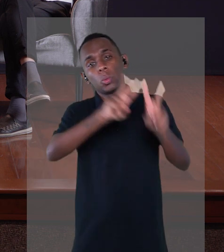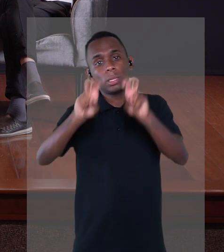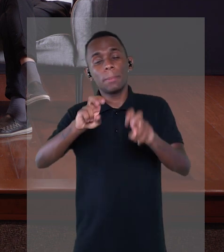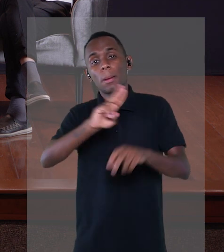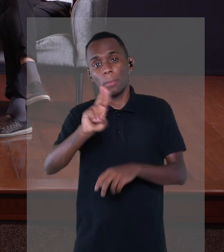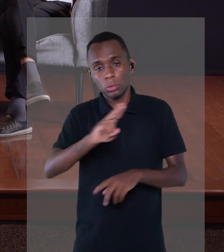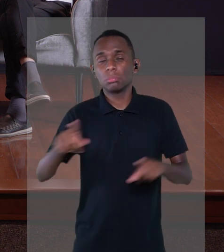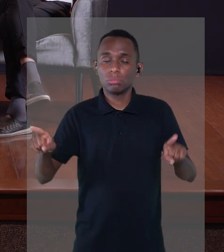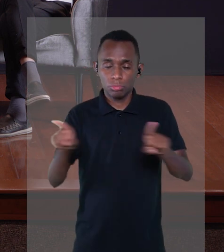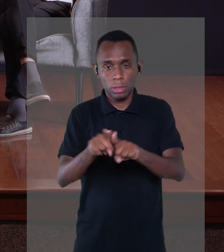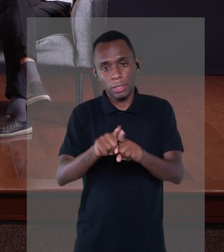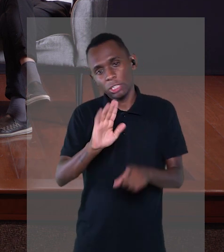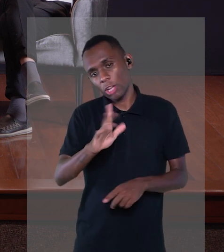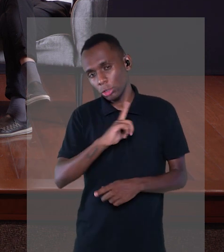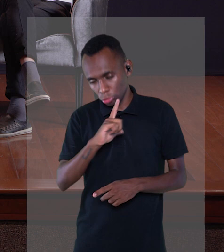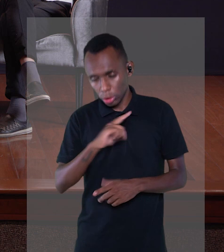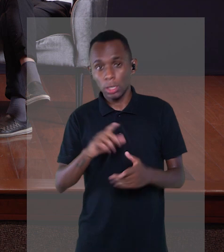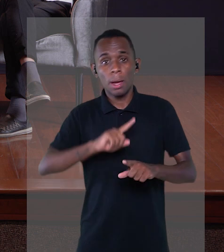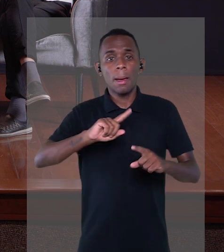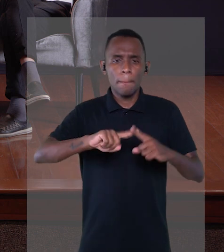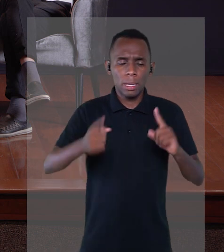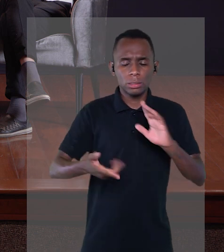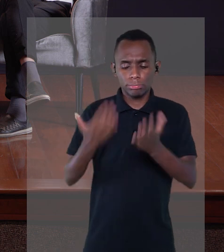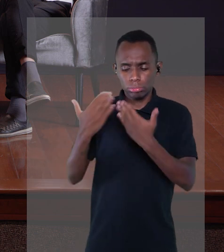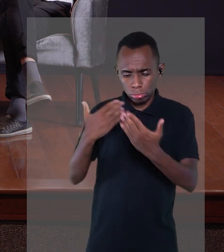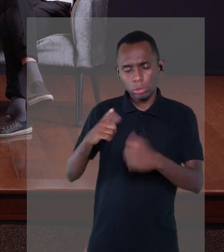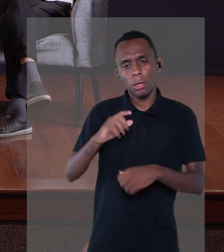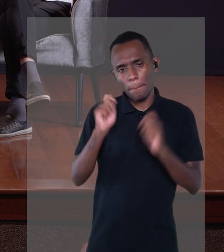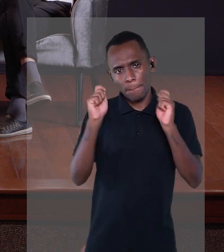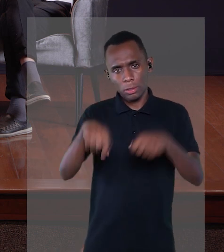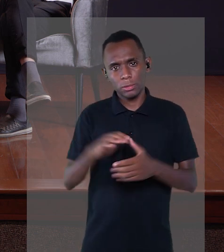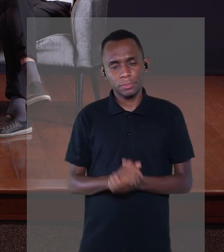canção. Mas tudo sujeito à discussão, né?